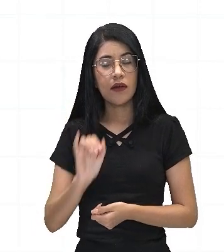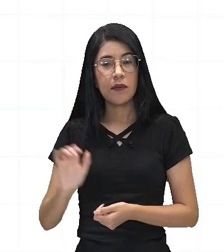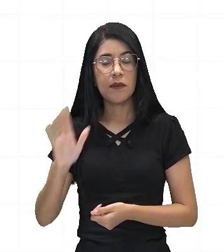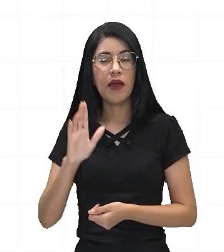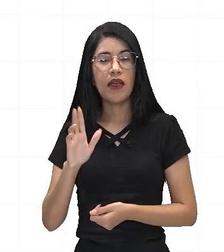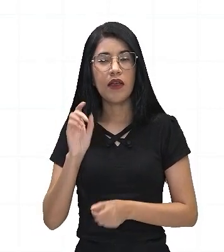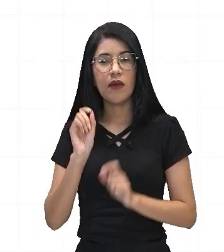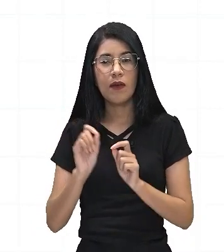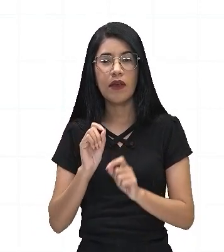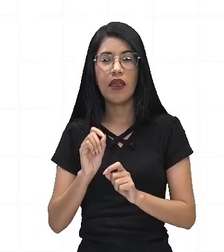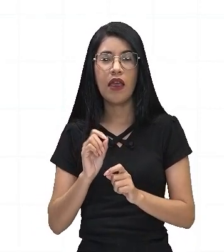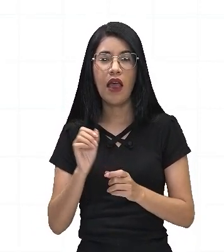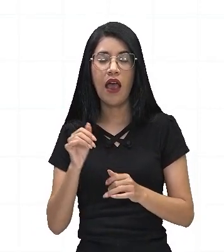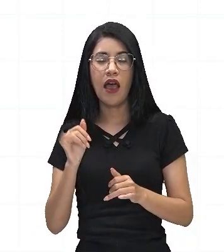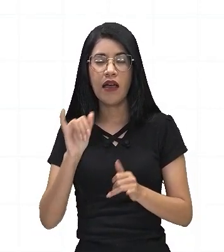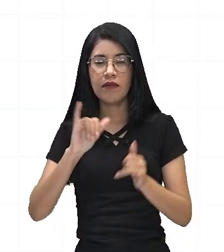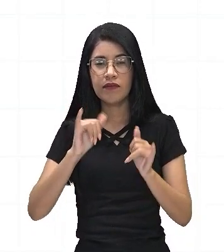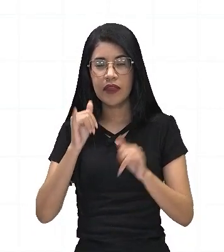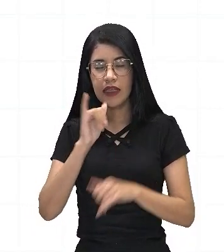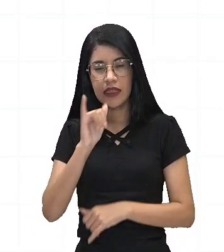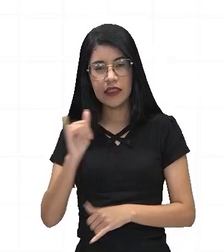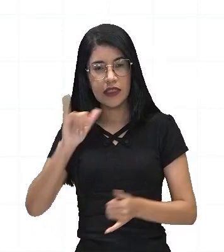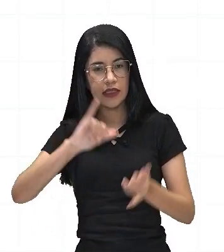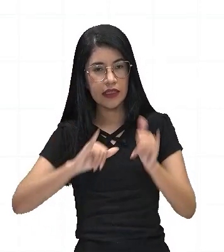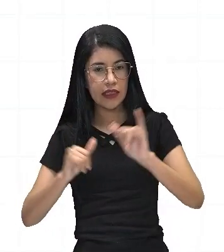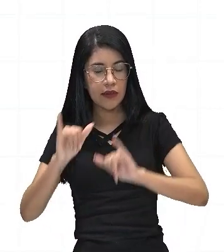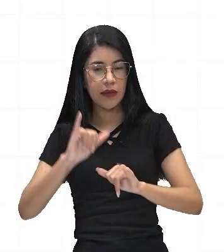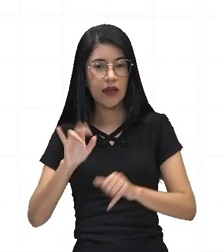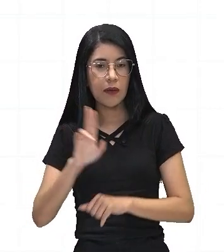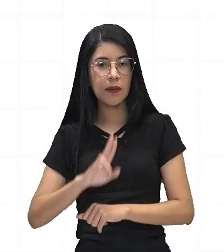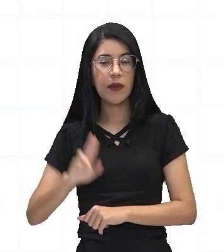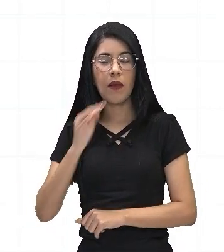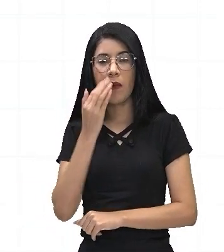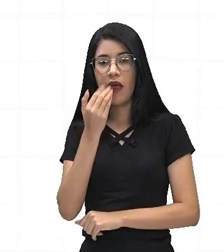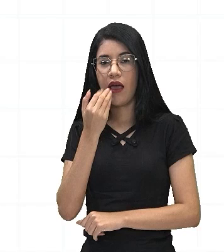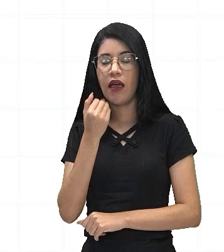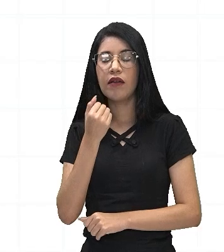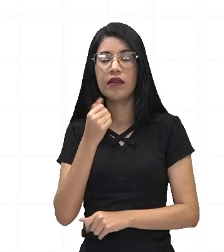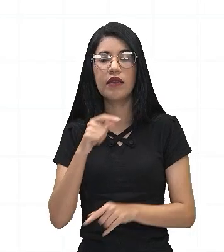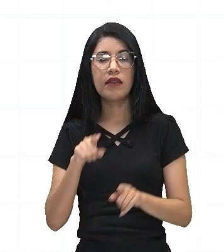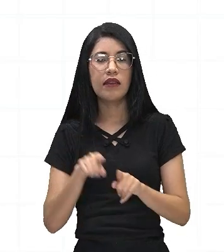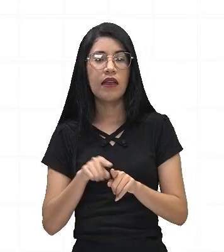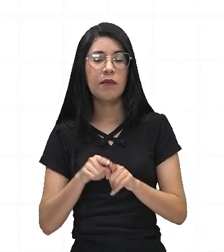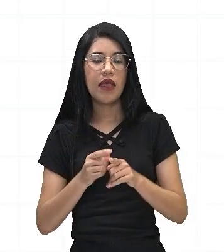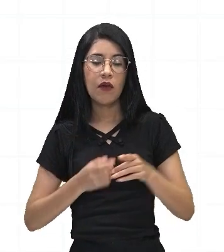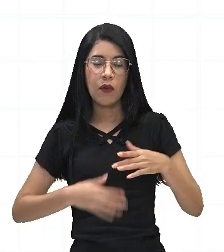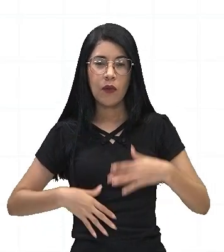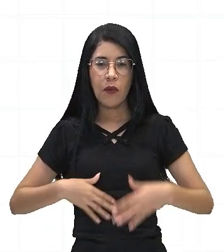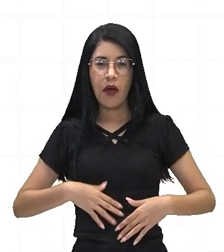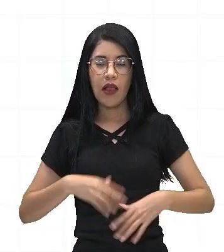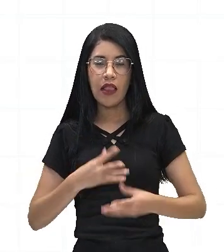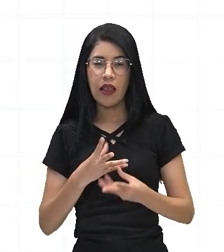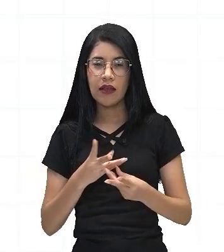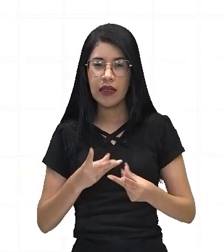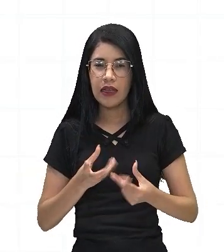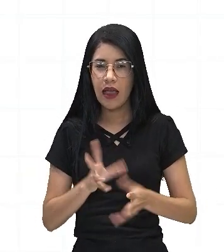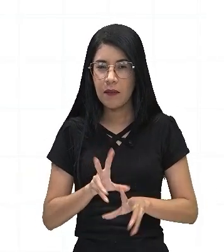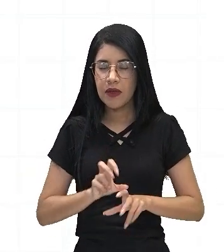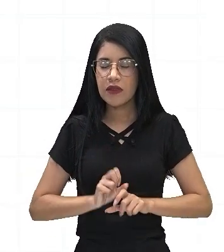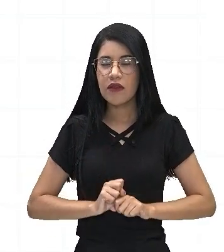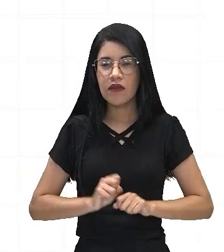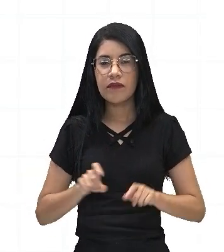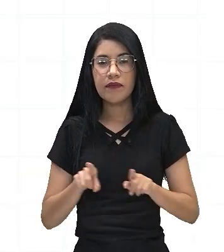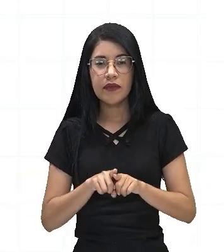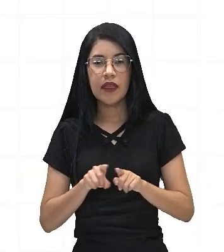a energia química, que vai ser a partir dos alimentos que a gente consome, vão ser digeridos aí pelo nosso sistema digestório,